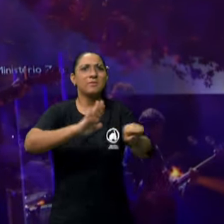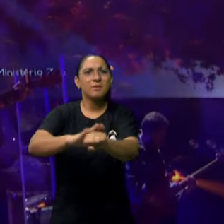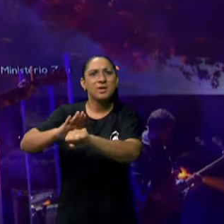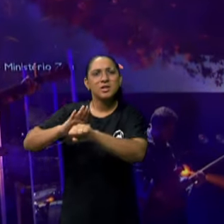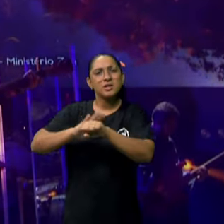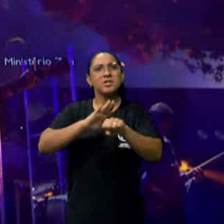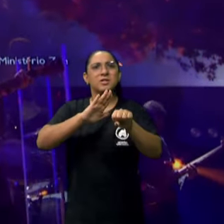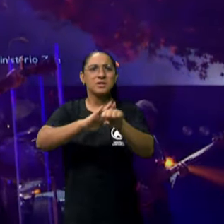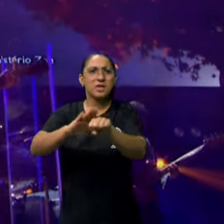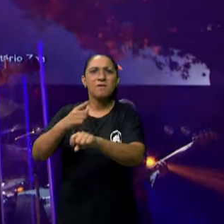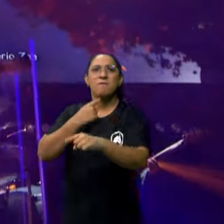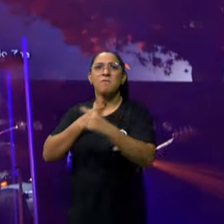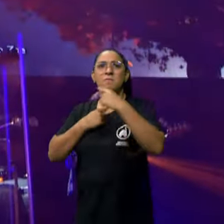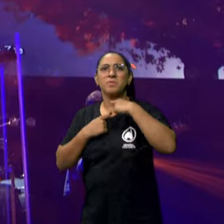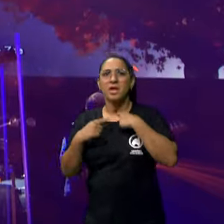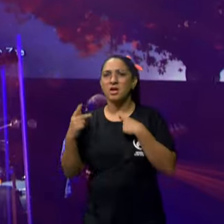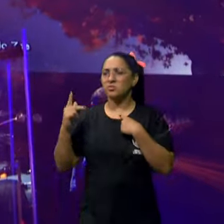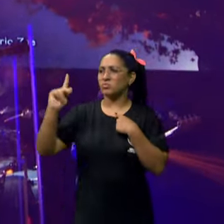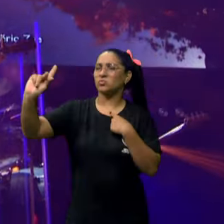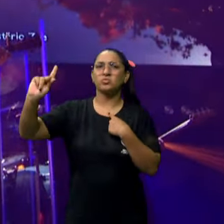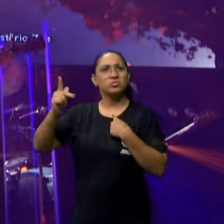Tua Glória